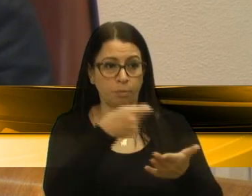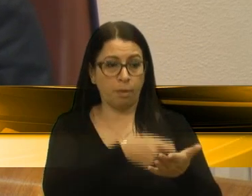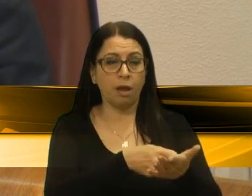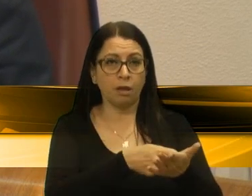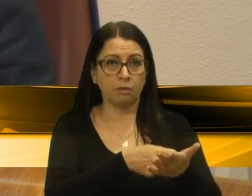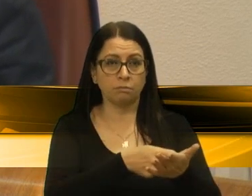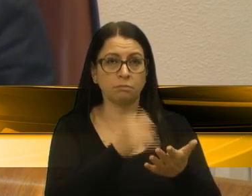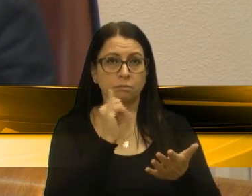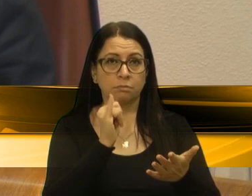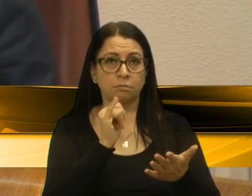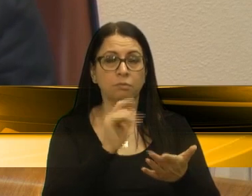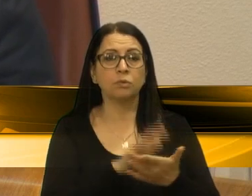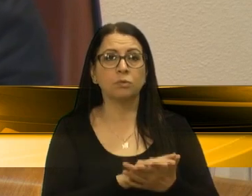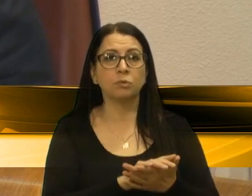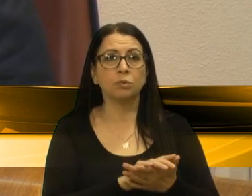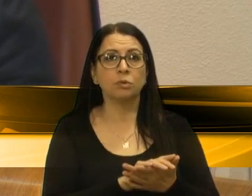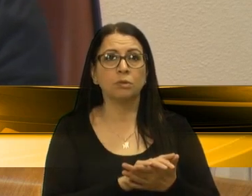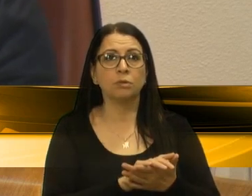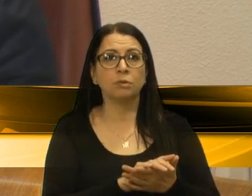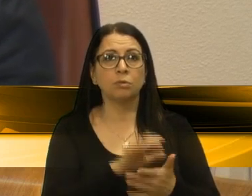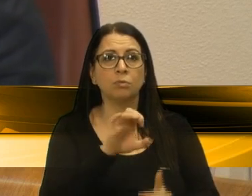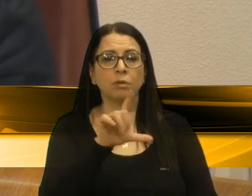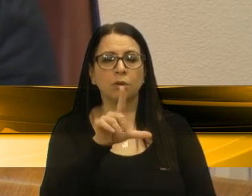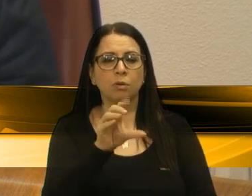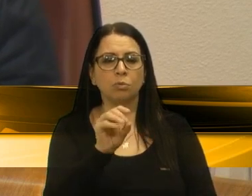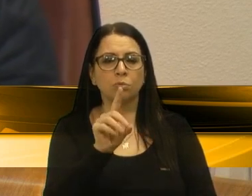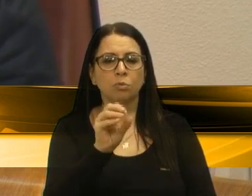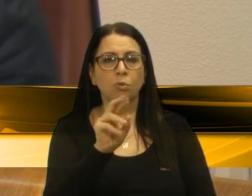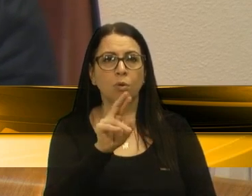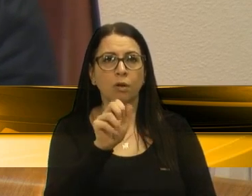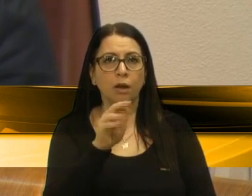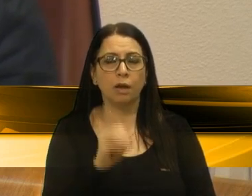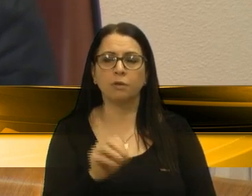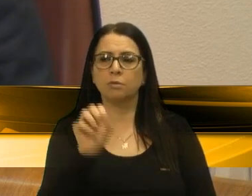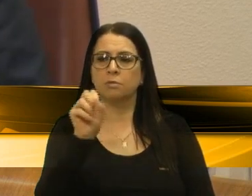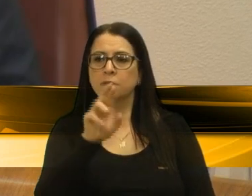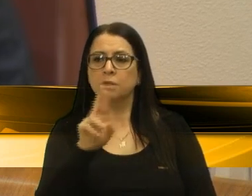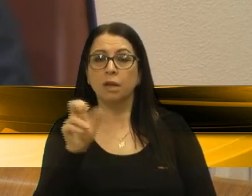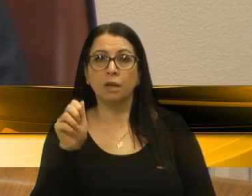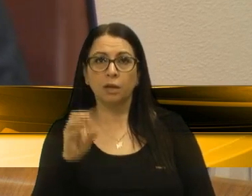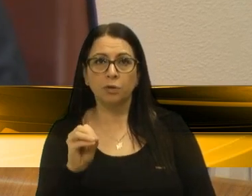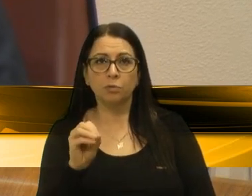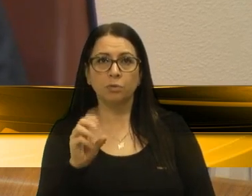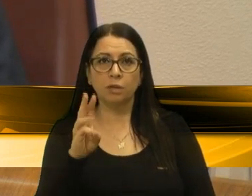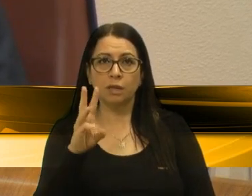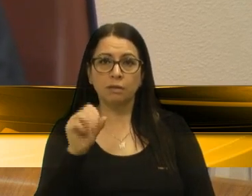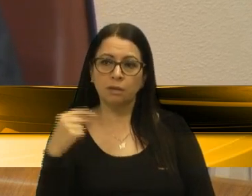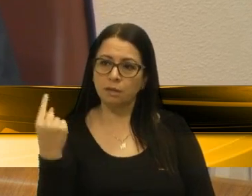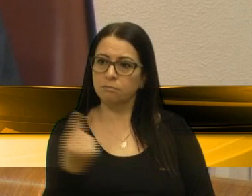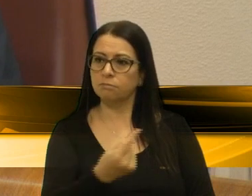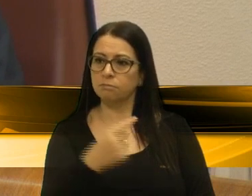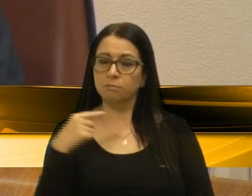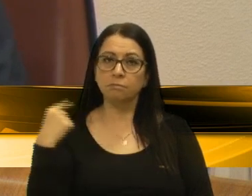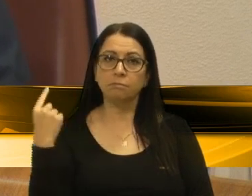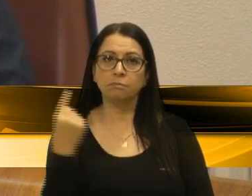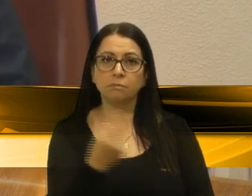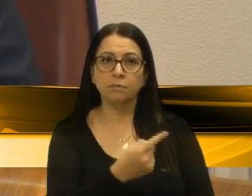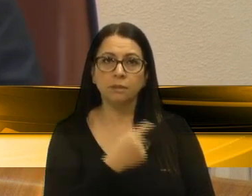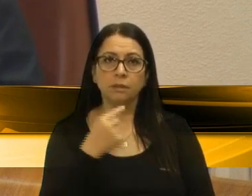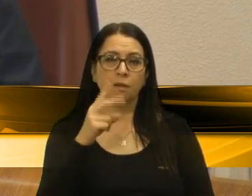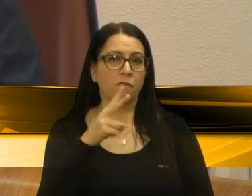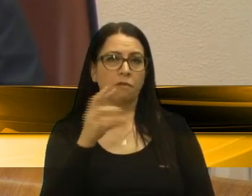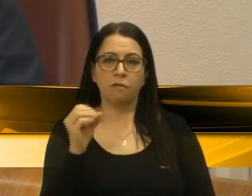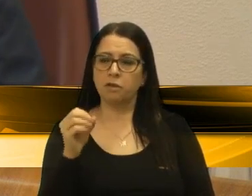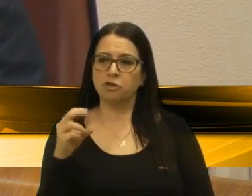passagem, quer que lá para o Eldorado, lá para o Serrano, tenha 30 voltas, Leonardo, quantas voltas são? 20,